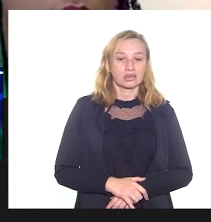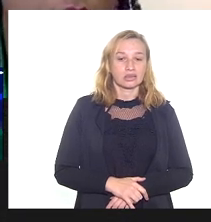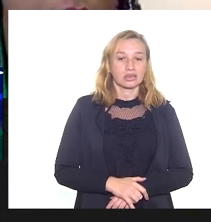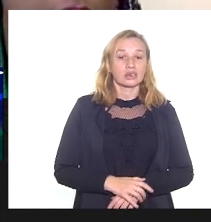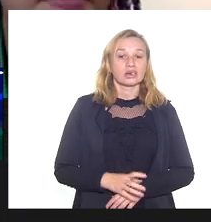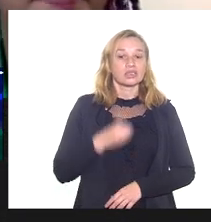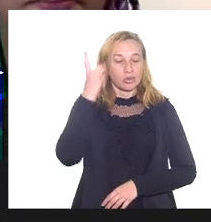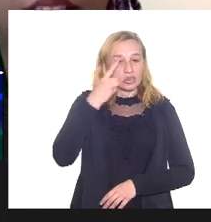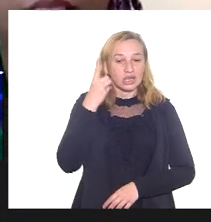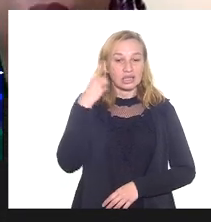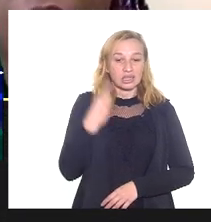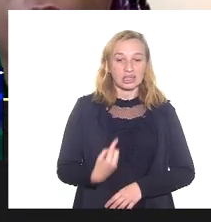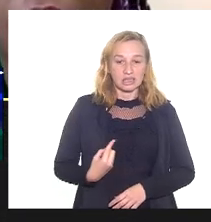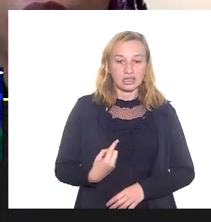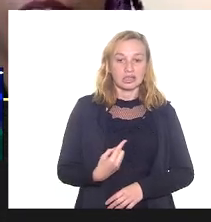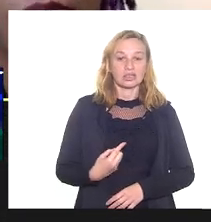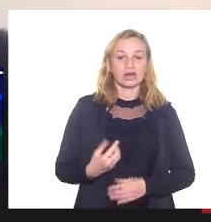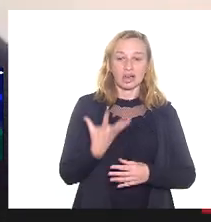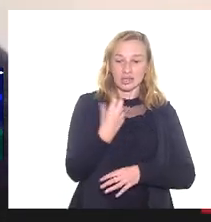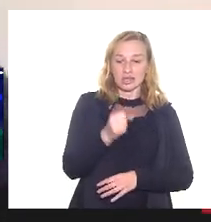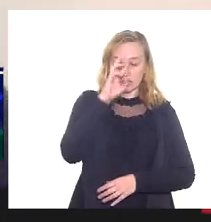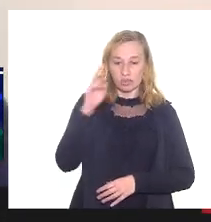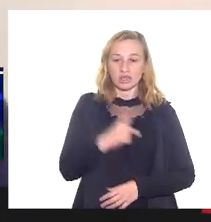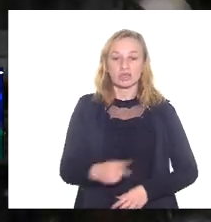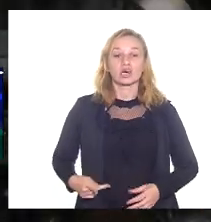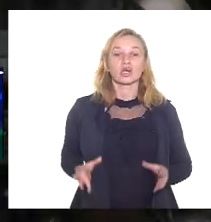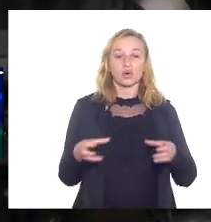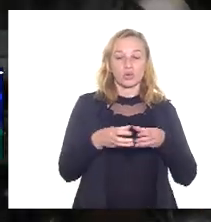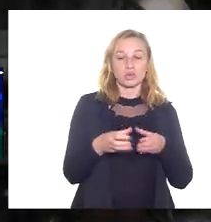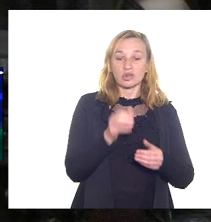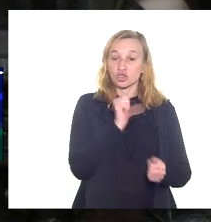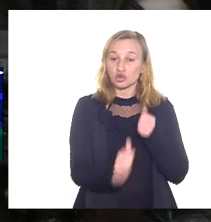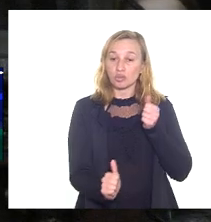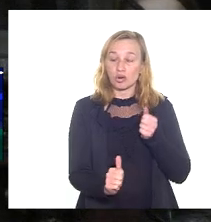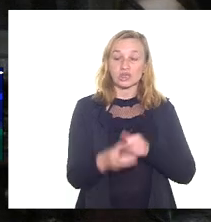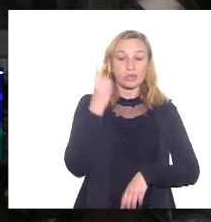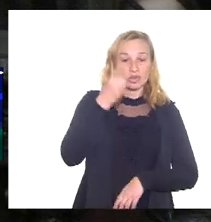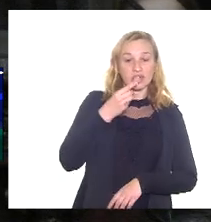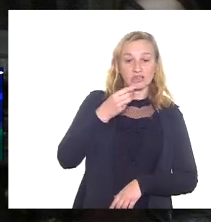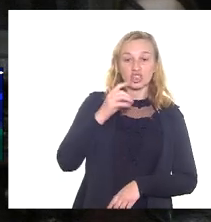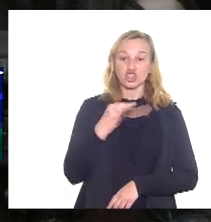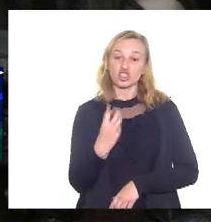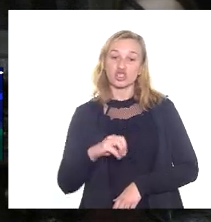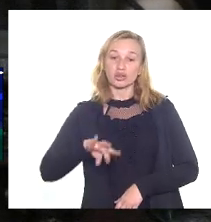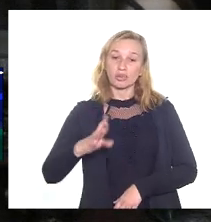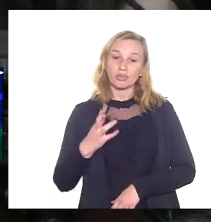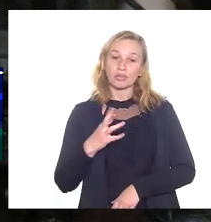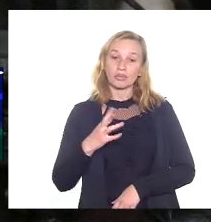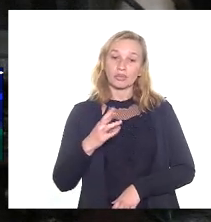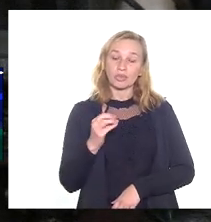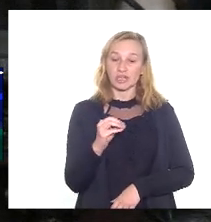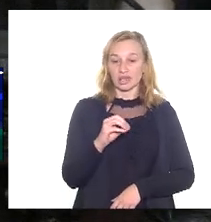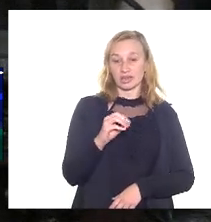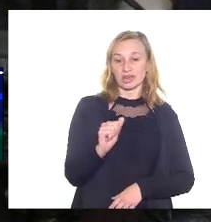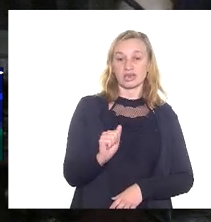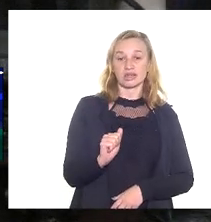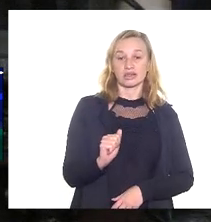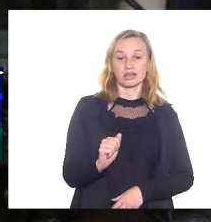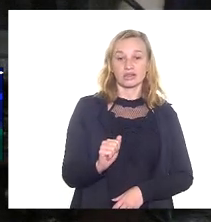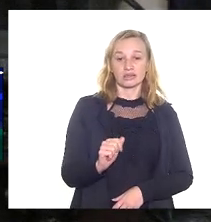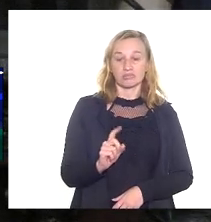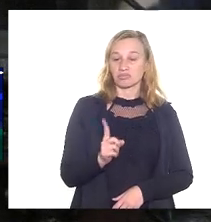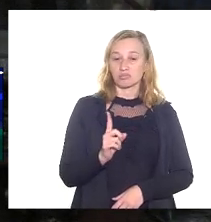Deputada Dani Monteiro. Parecer favorável. Pela Comissão de Esporte, deputado Chiquinho da Mangueira. É, não é